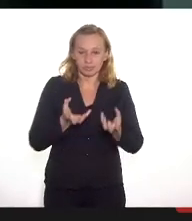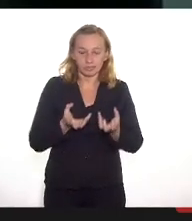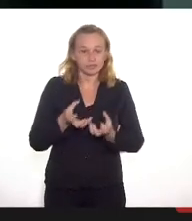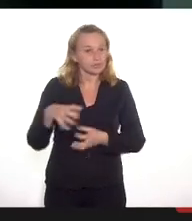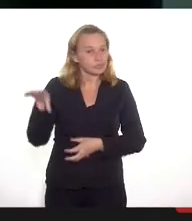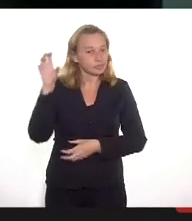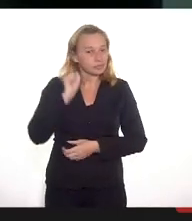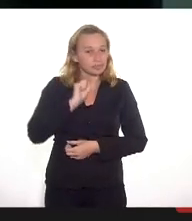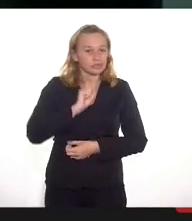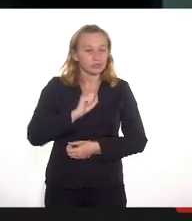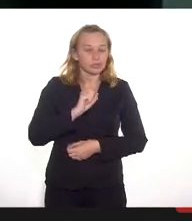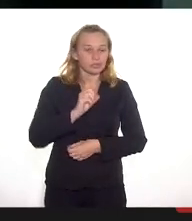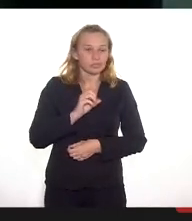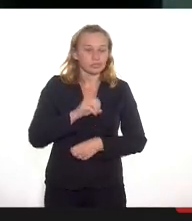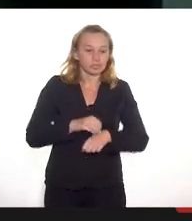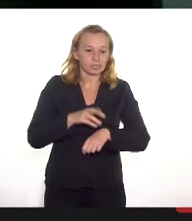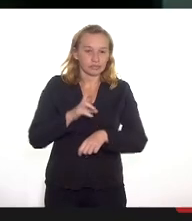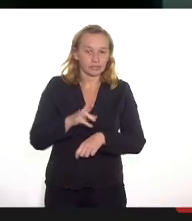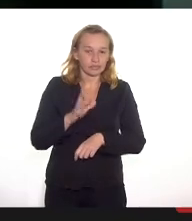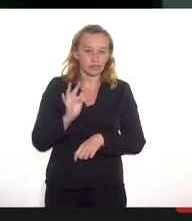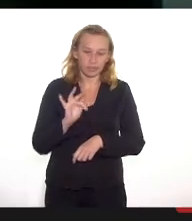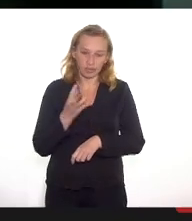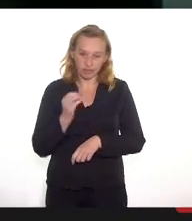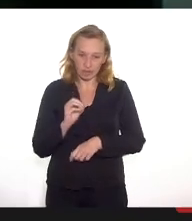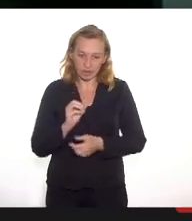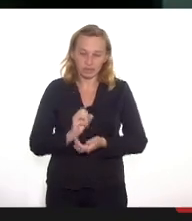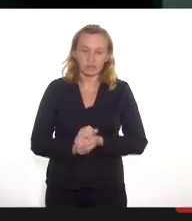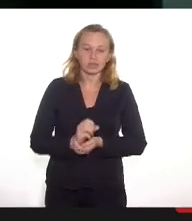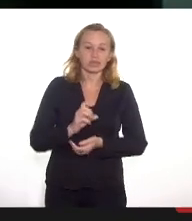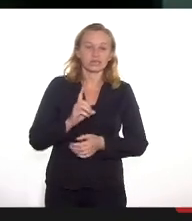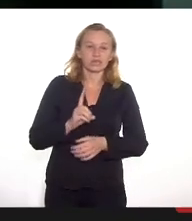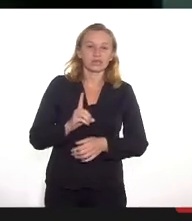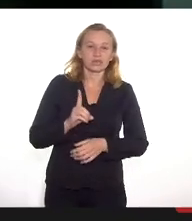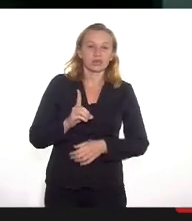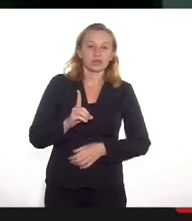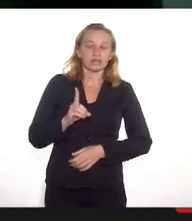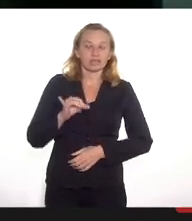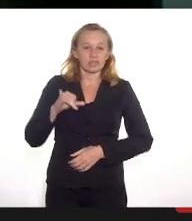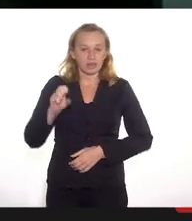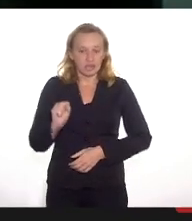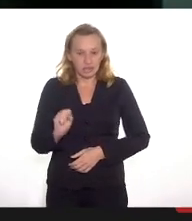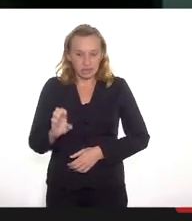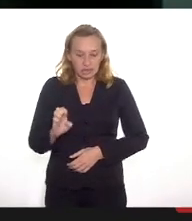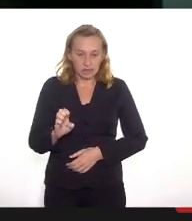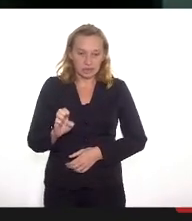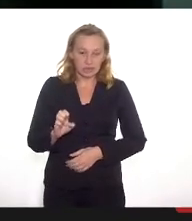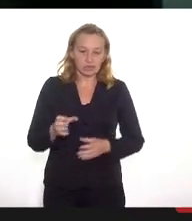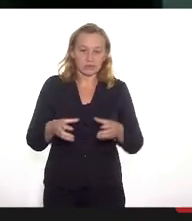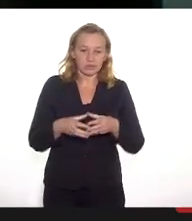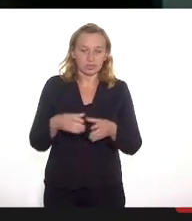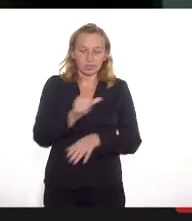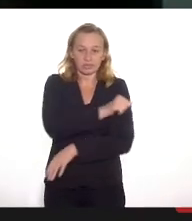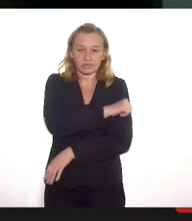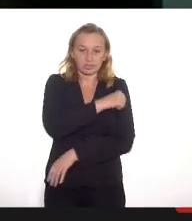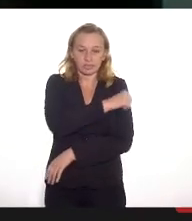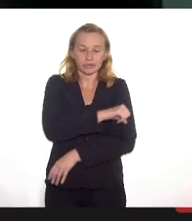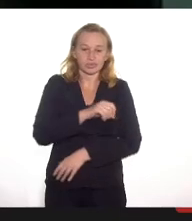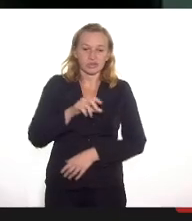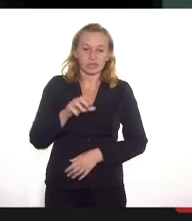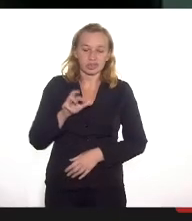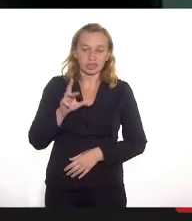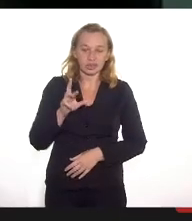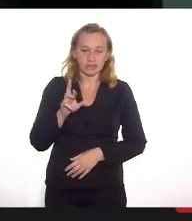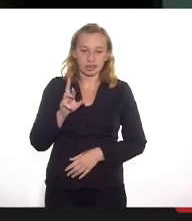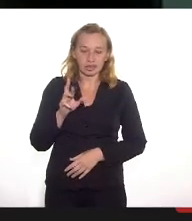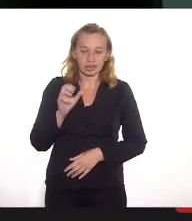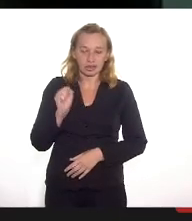ouvir o Dr Flávio do cremerj a doutora Deise do Conselho Regional de Enfermagem também a dona Zaíra do